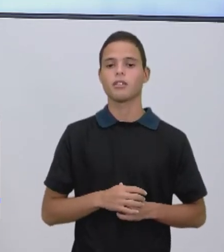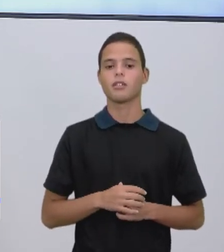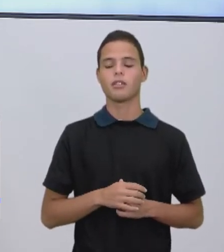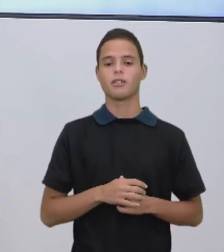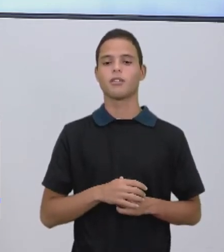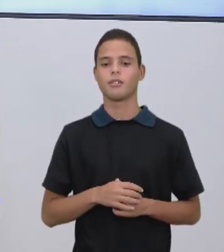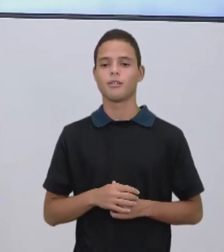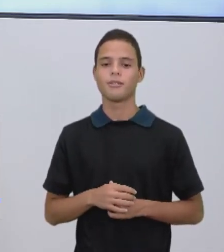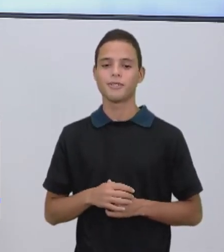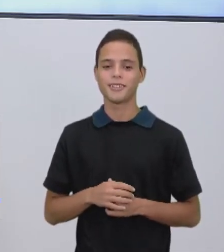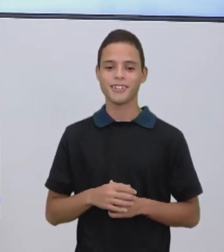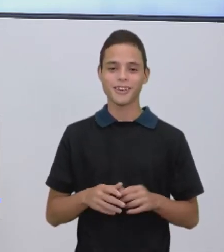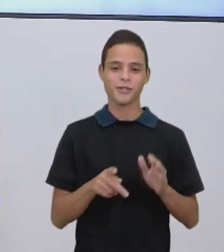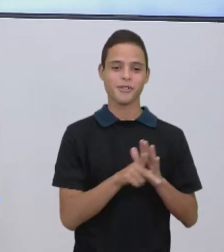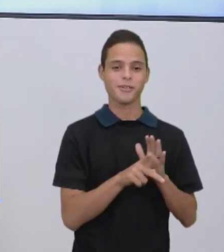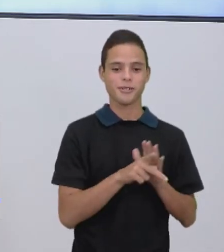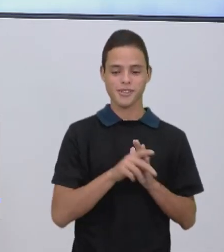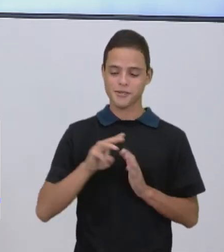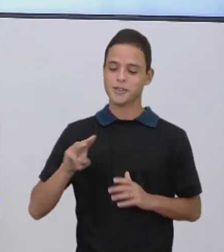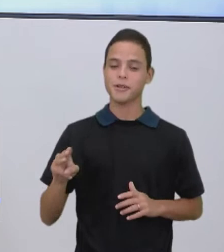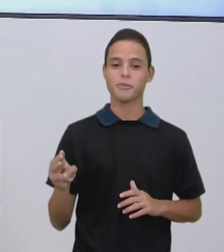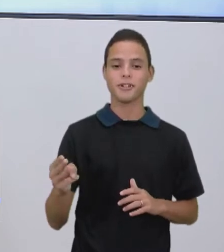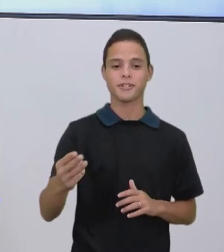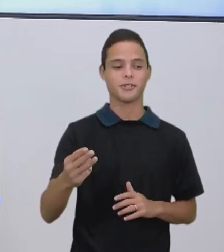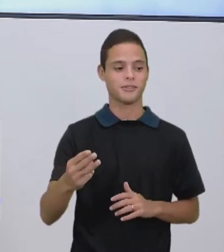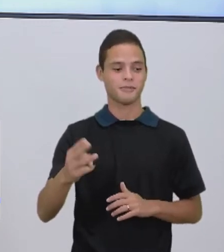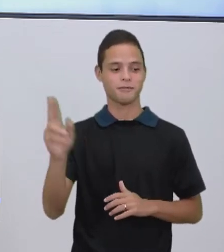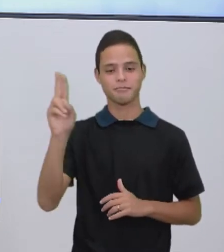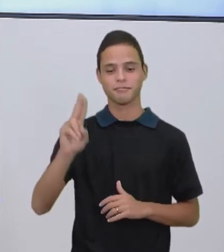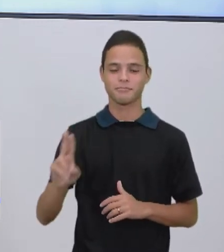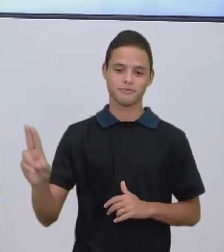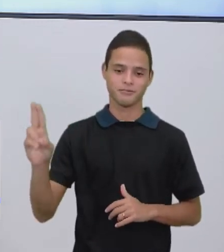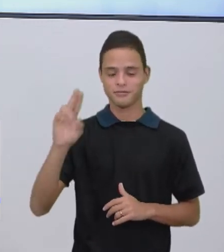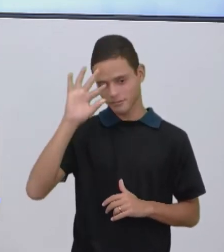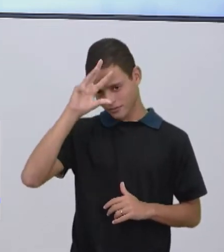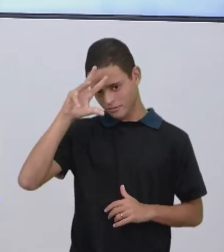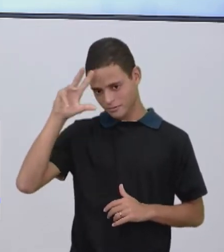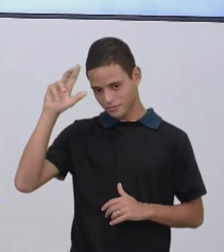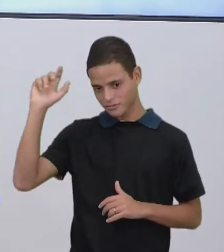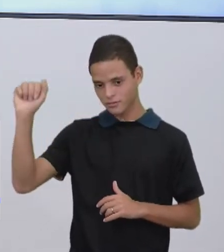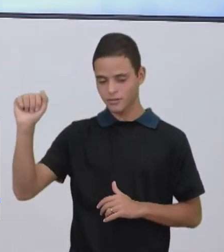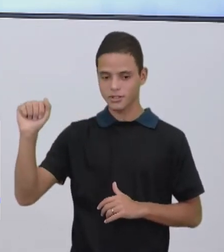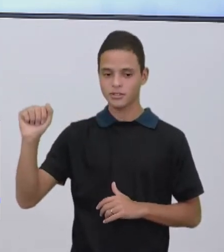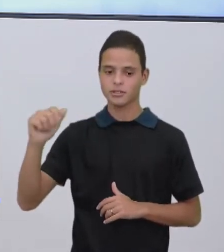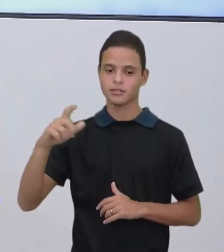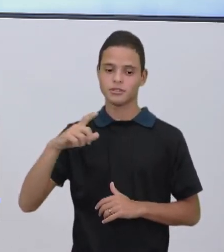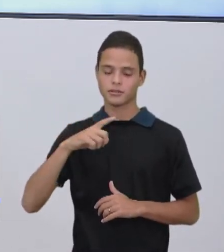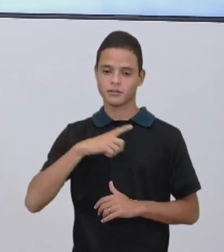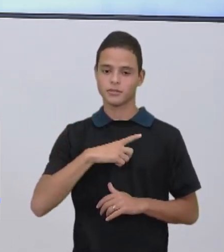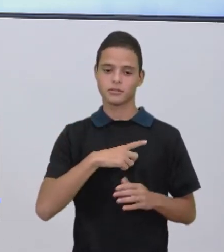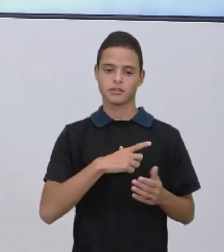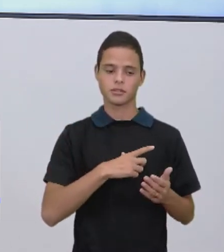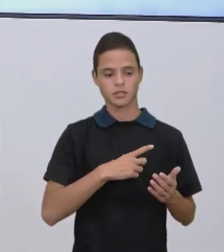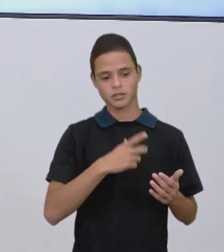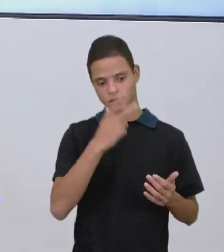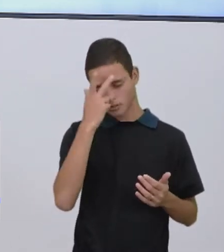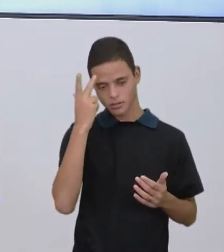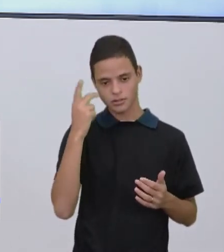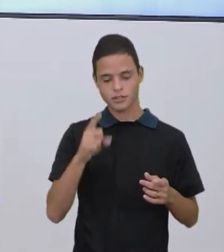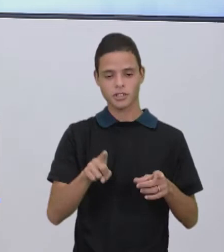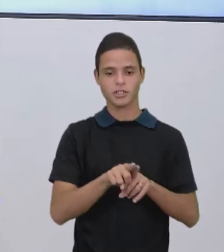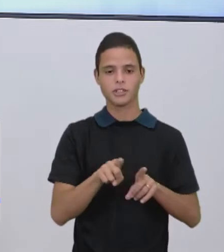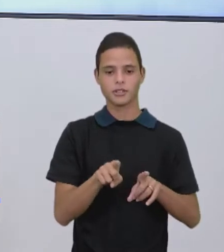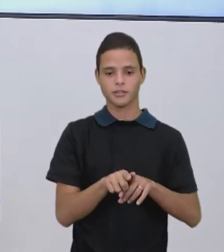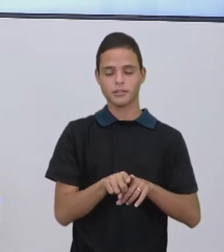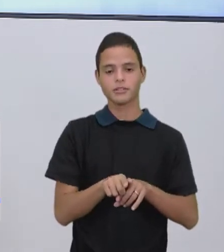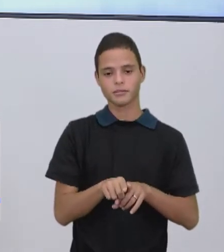2,8 milhões de pessoas ainda utilizam isso. Na África subsaariana e na Ásia, parte da Ásia, as pessoas também vivem disso.